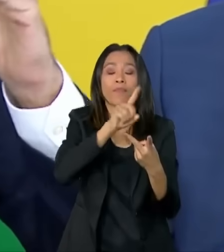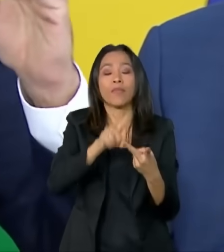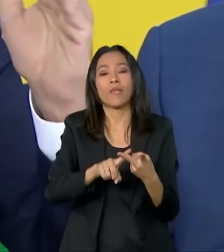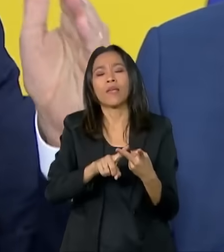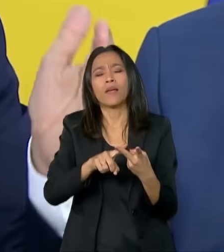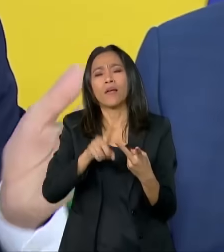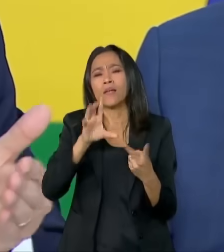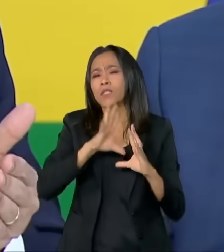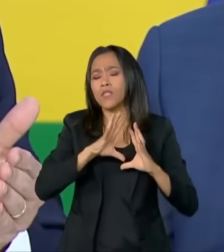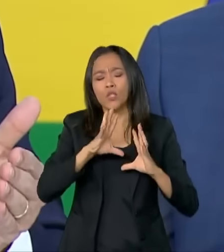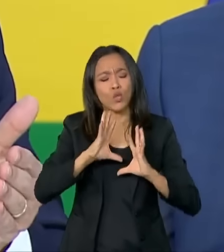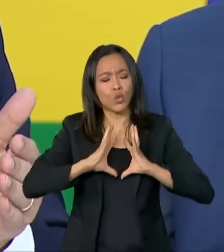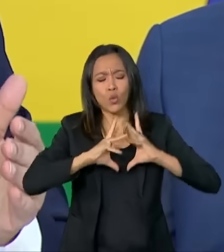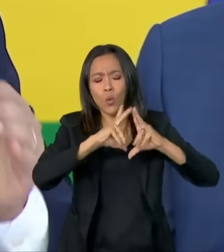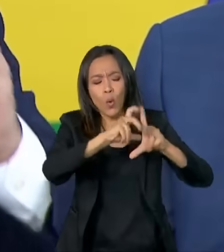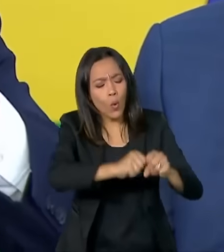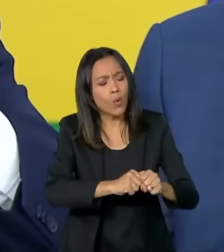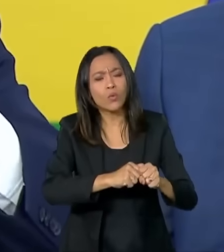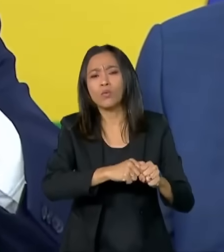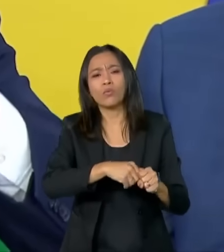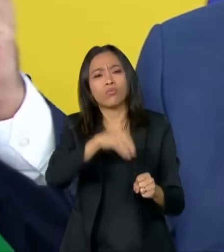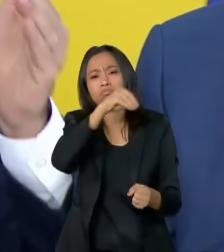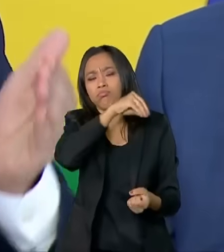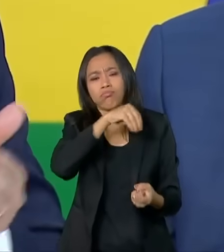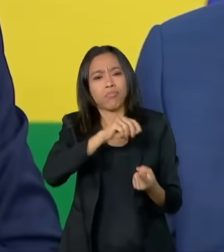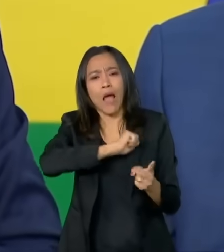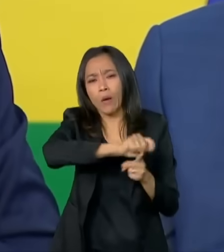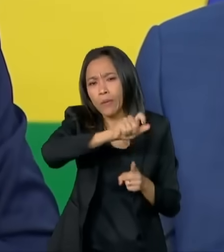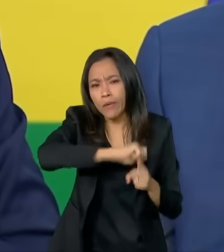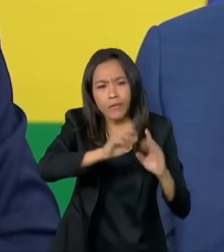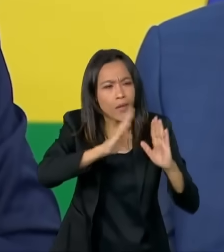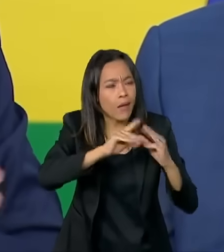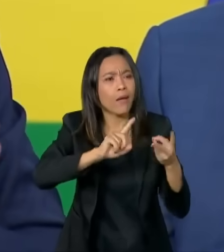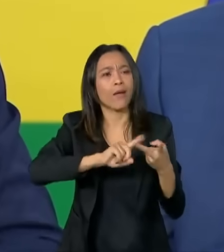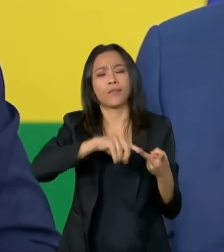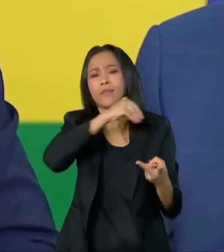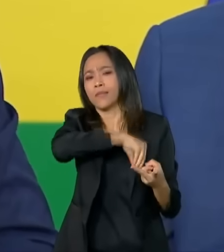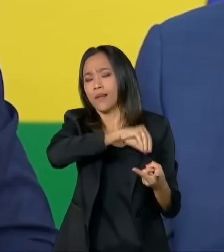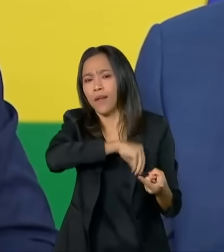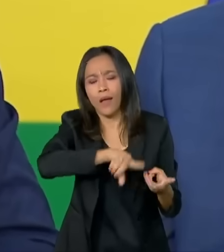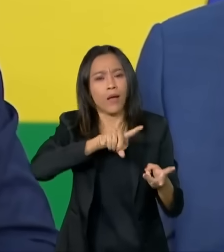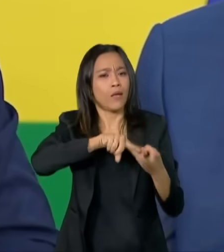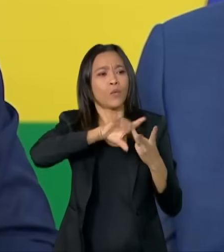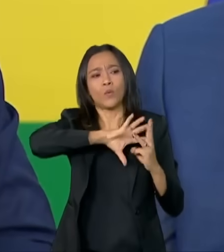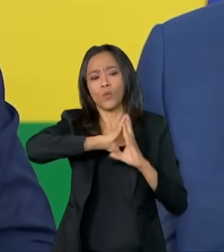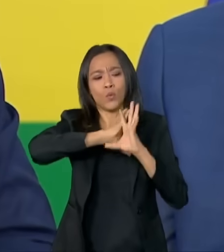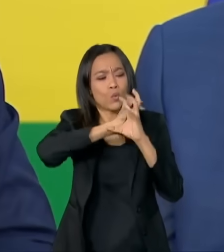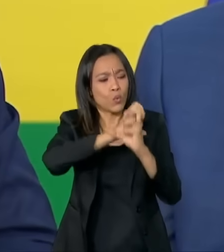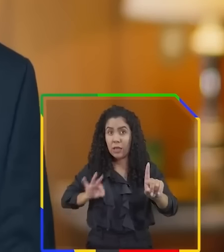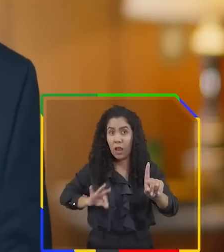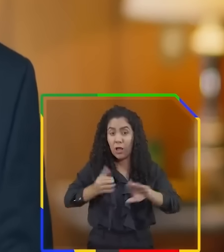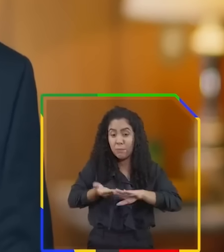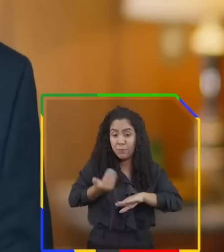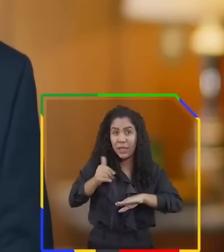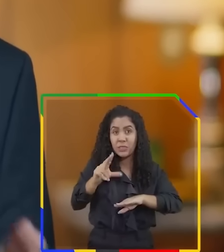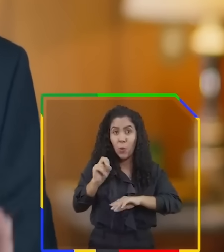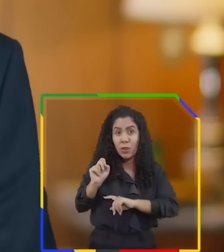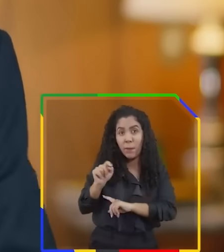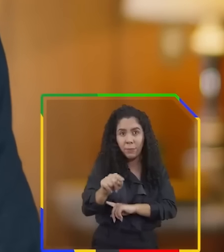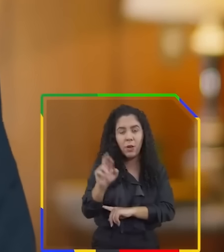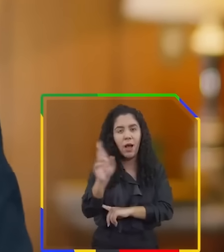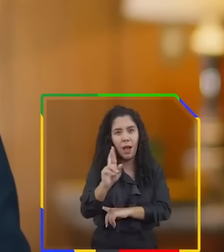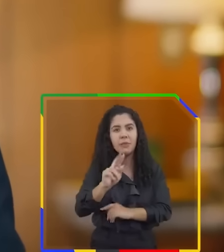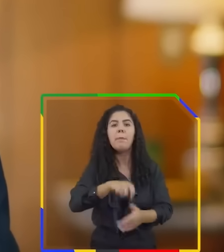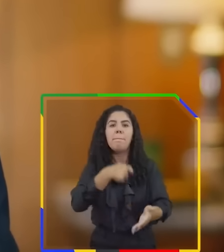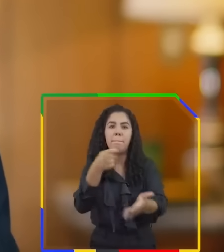considerada toda a renda da pessoa e considerado tudo que ele pagou de imposto de renda naquele exercício. O primeiro